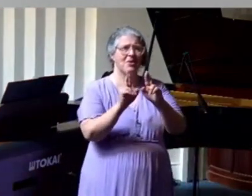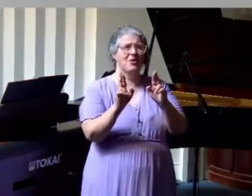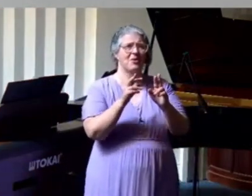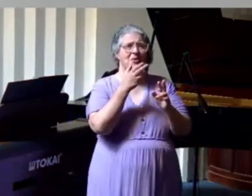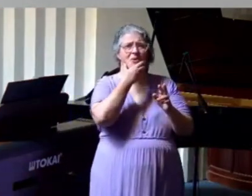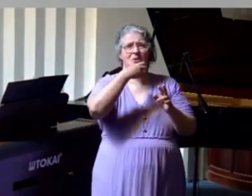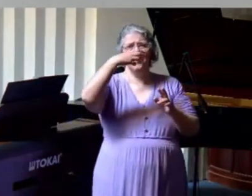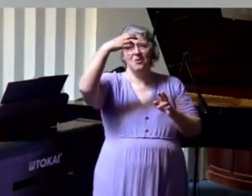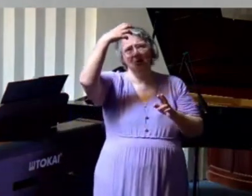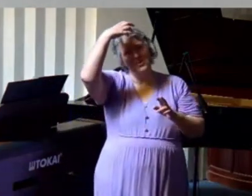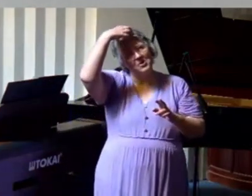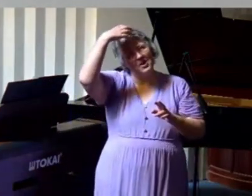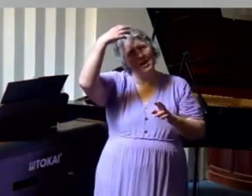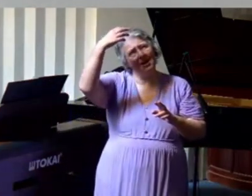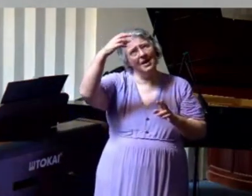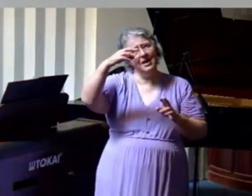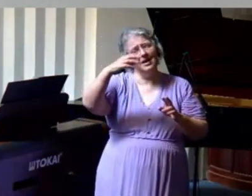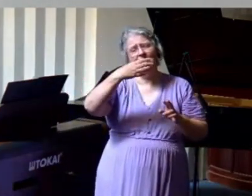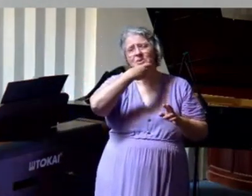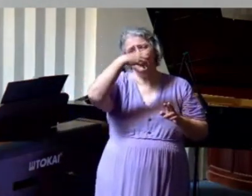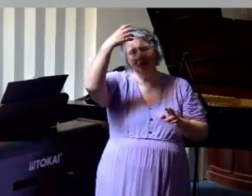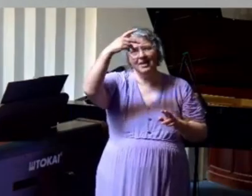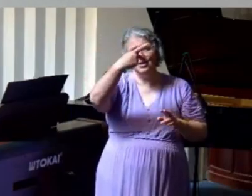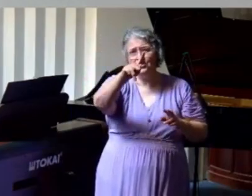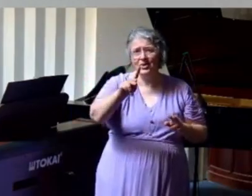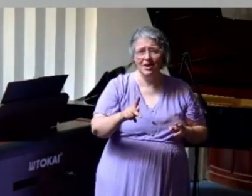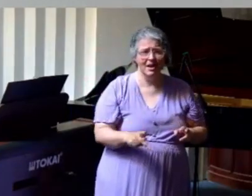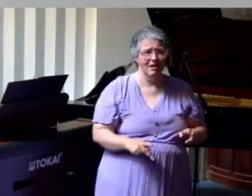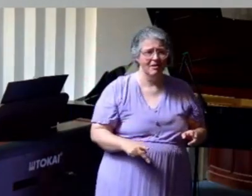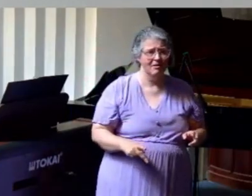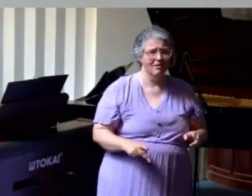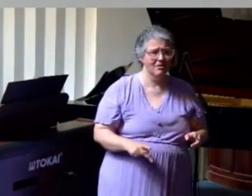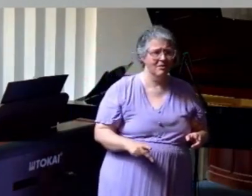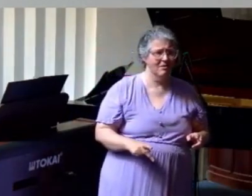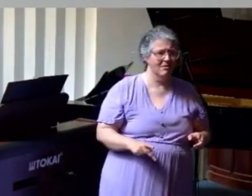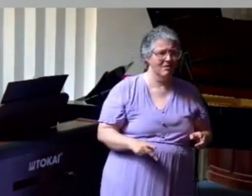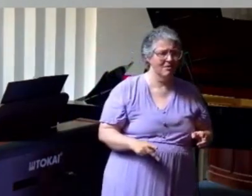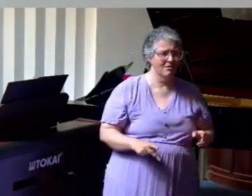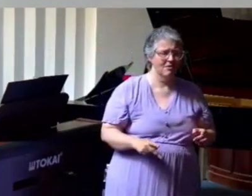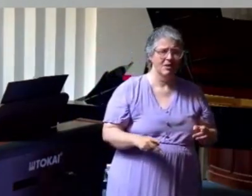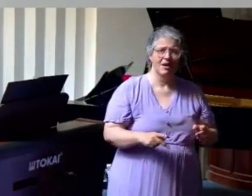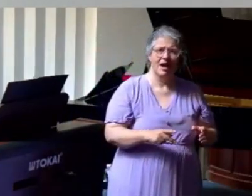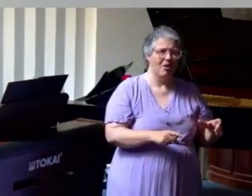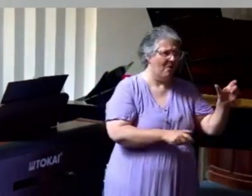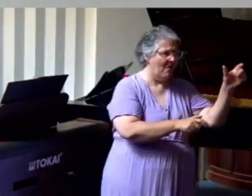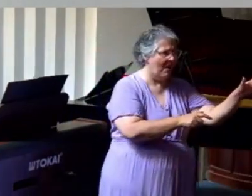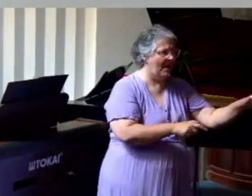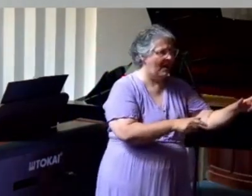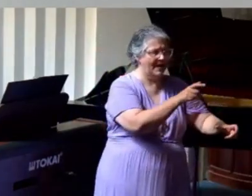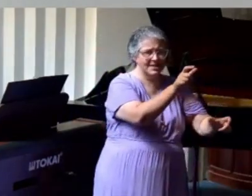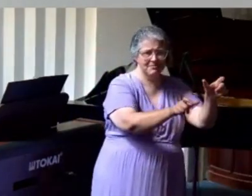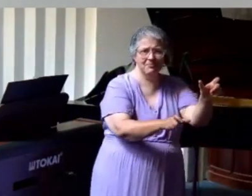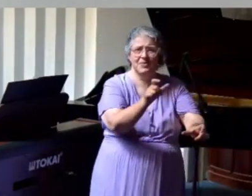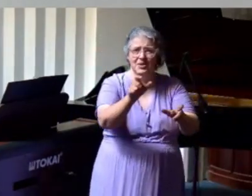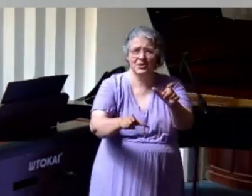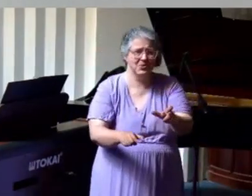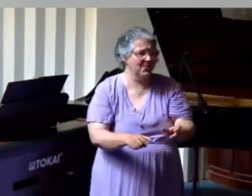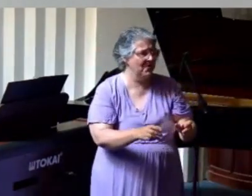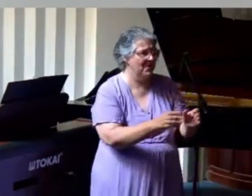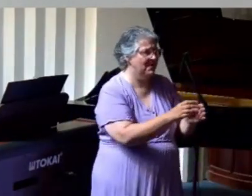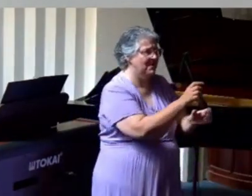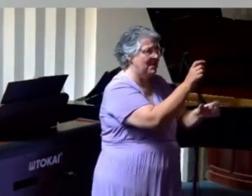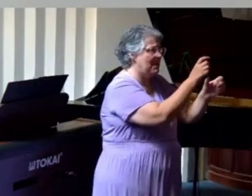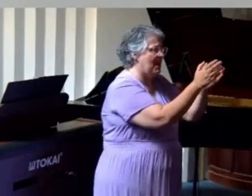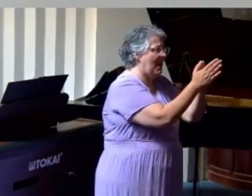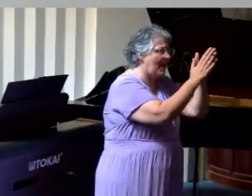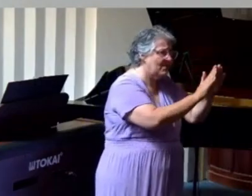adorando livremente. Lembrem que os reis no Antigo Testamento, eles tinham função como que levar o povo a Deus.